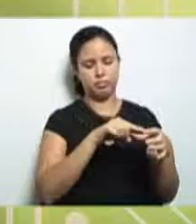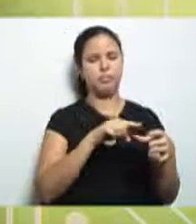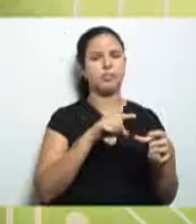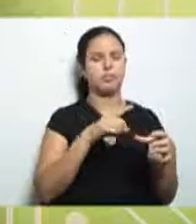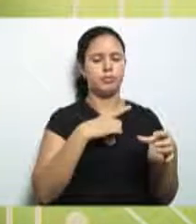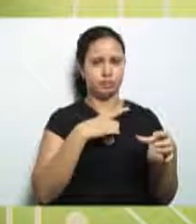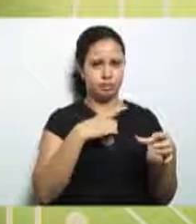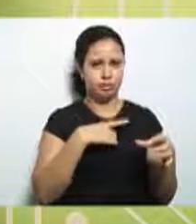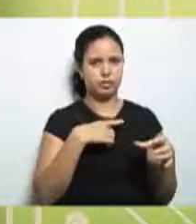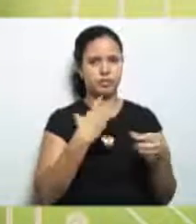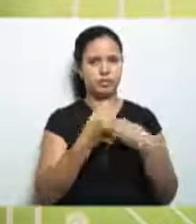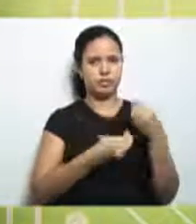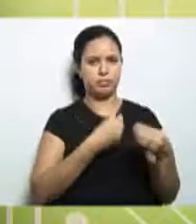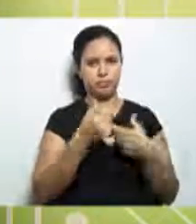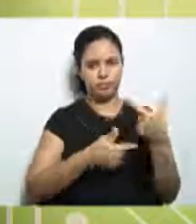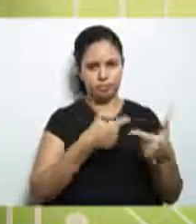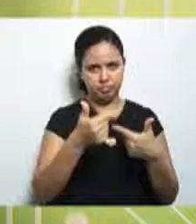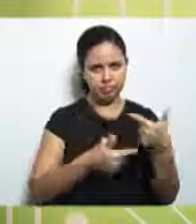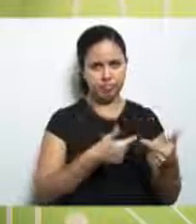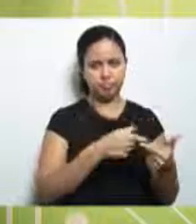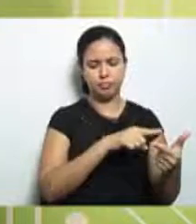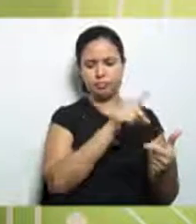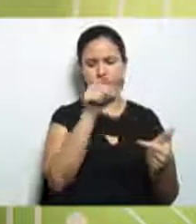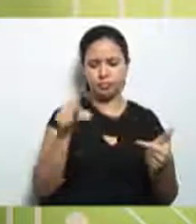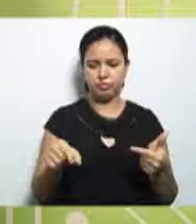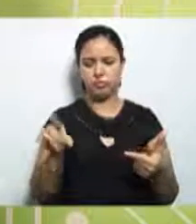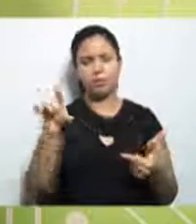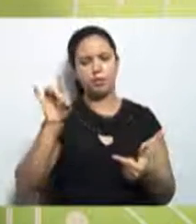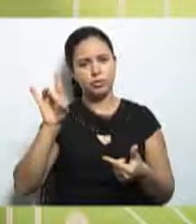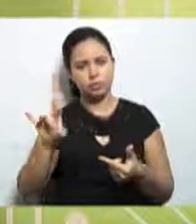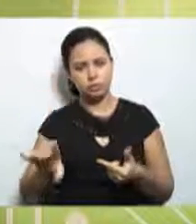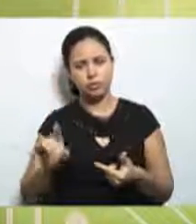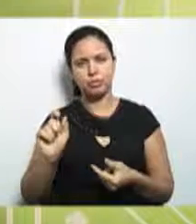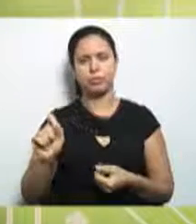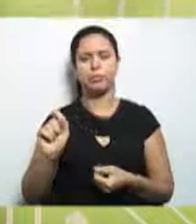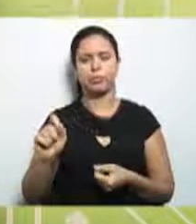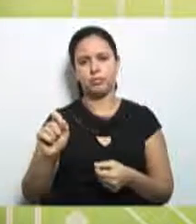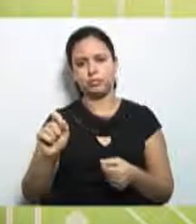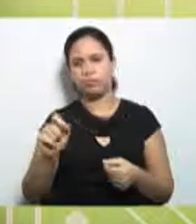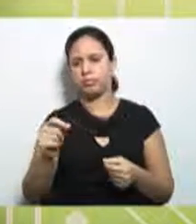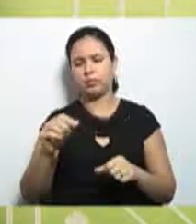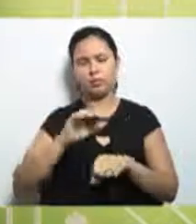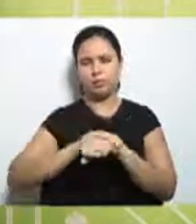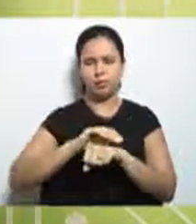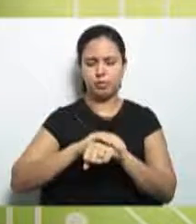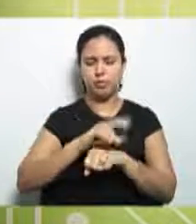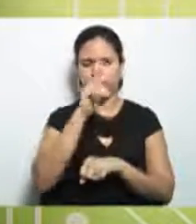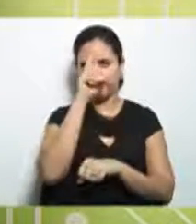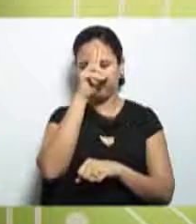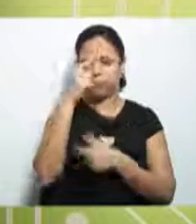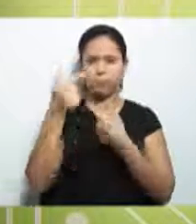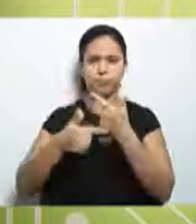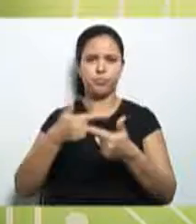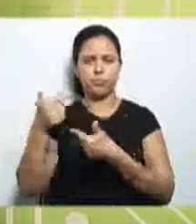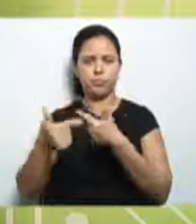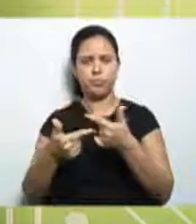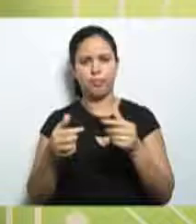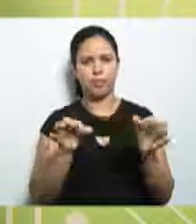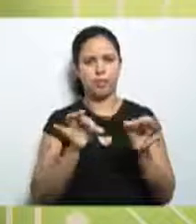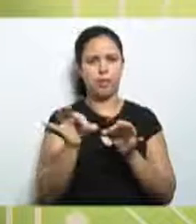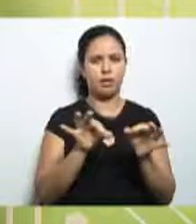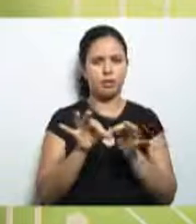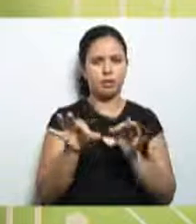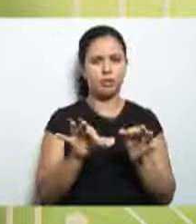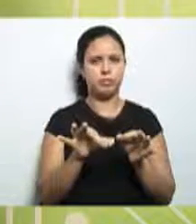que possuem apenas a sua ferramenta de trabalho, né? Ele está organizado de tal forma que aquele